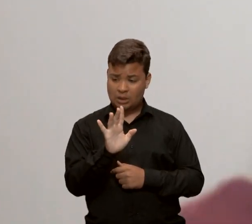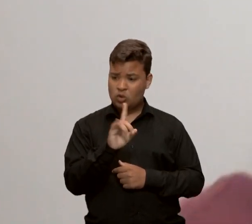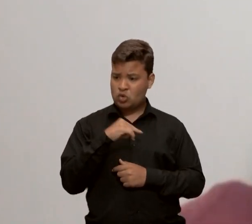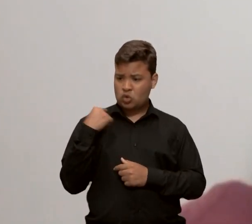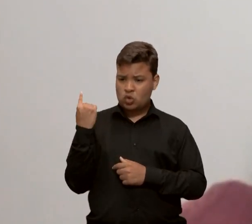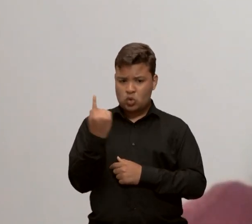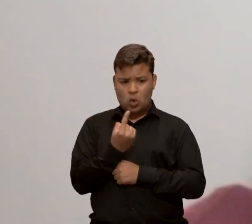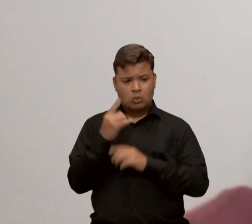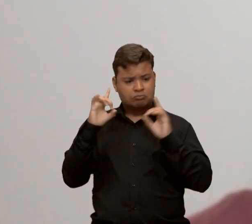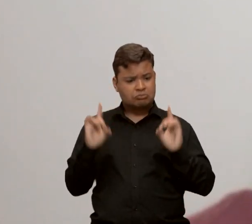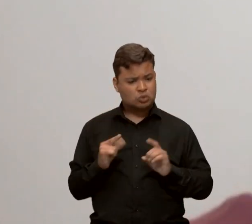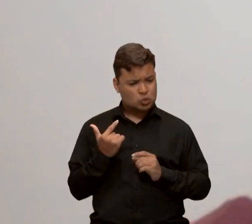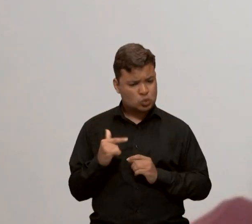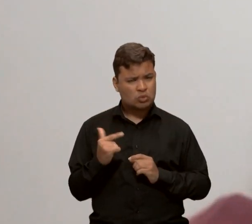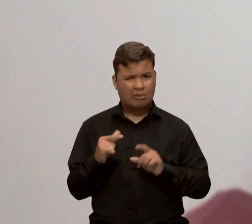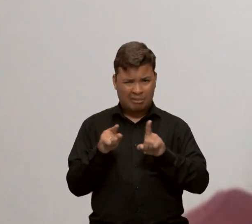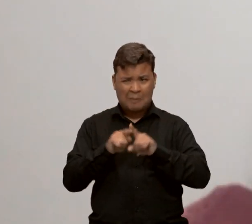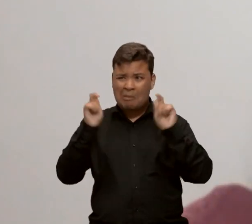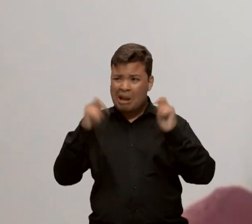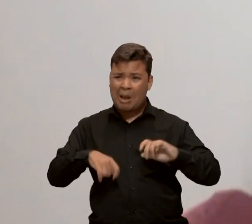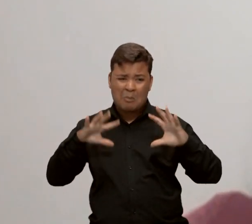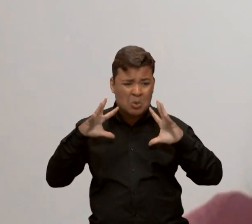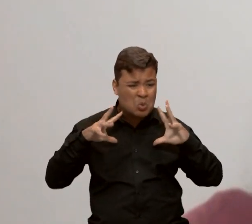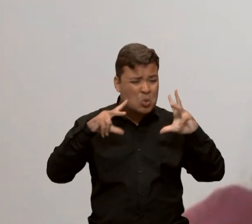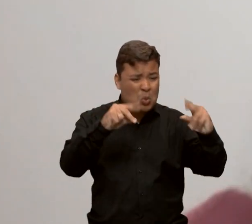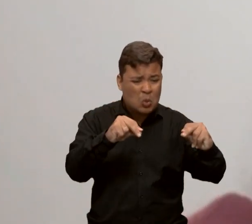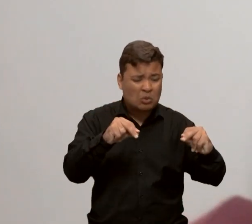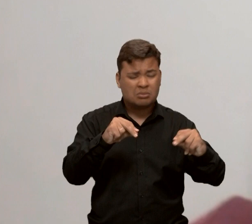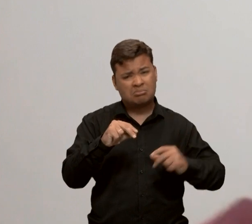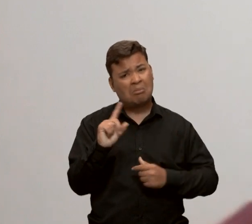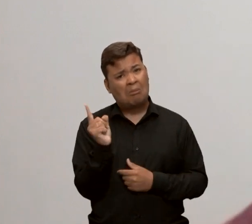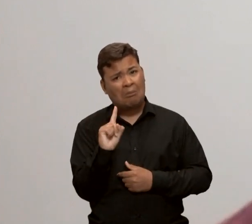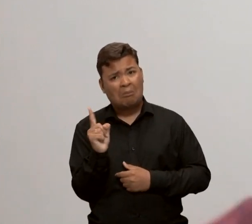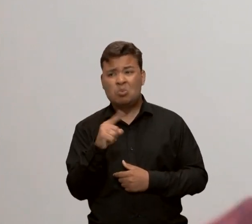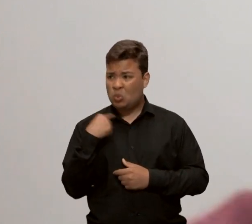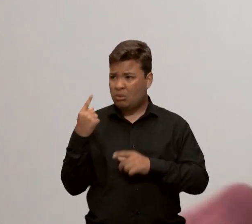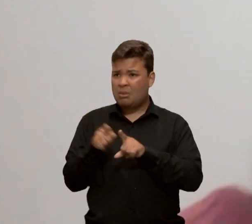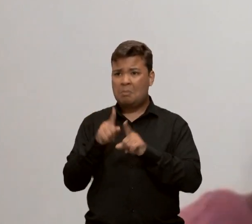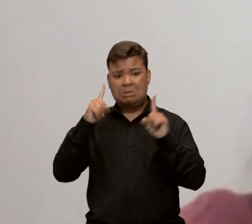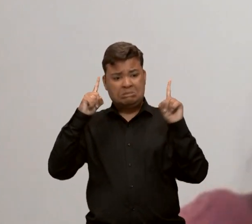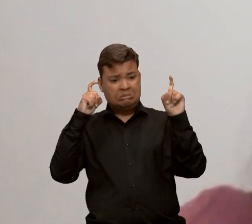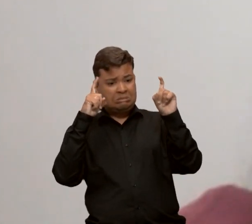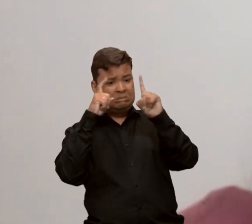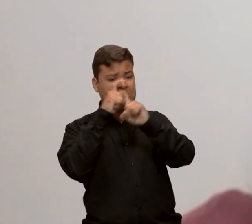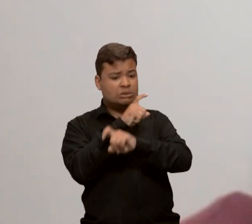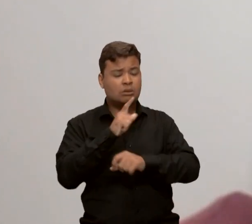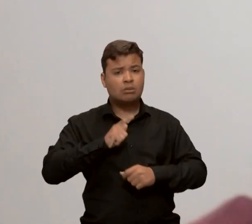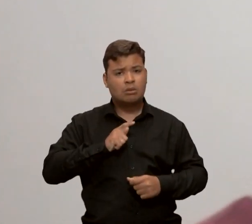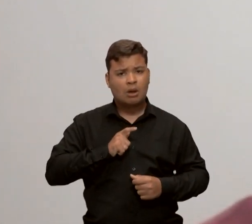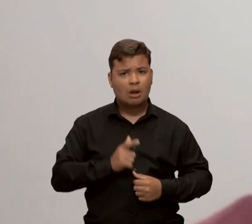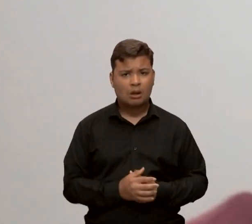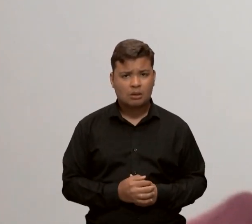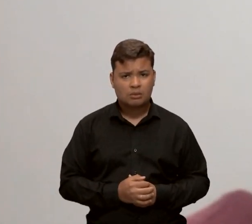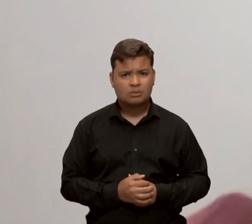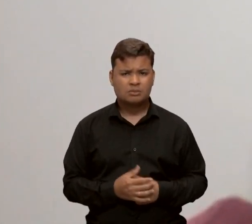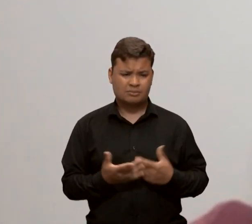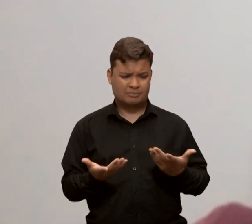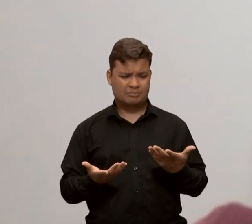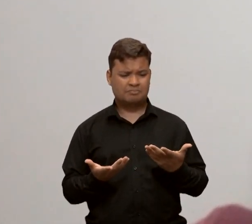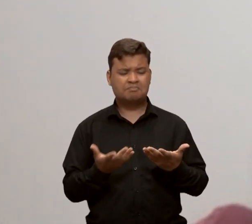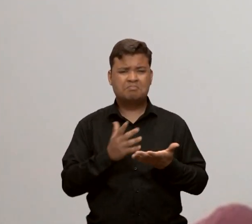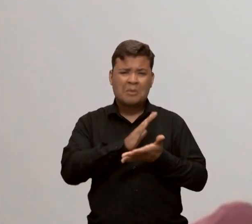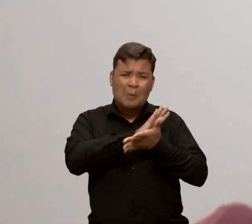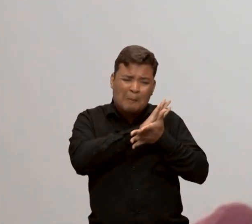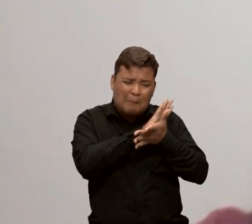né? Todos nós temos as nossas dificuldades. Então, esse preconceito, ele